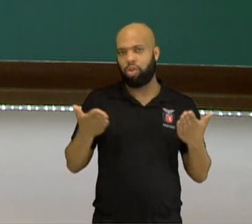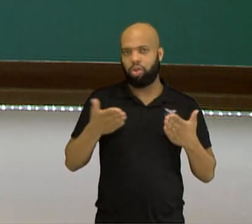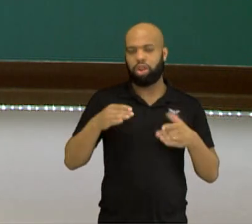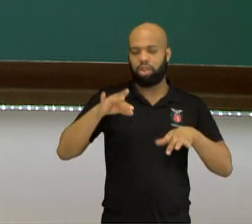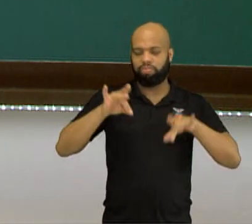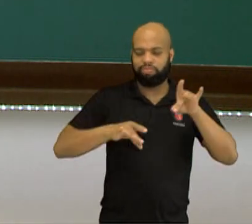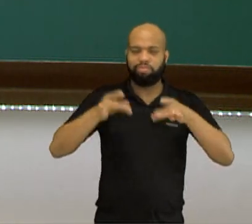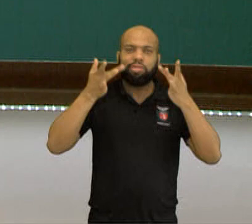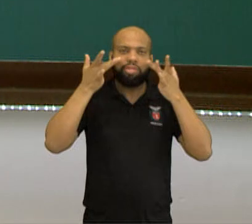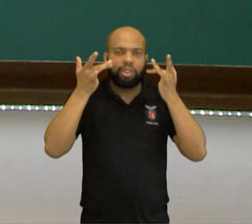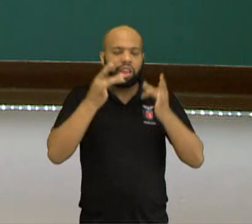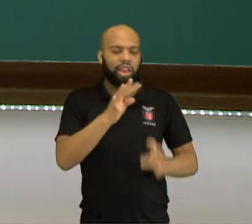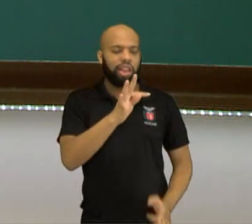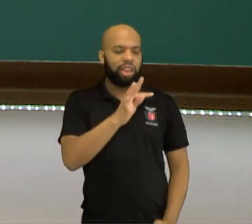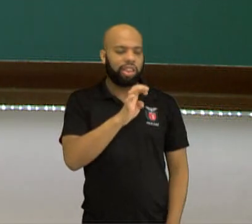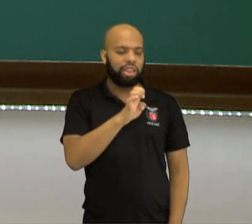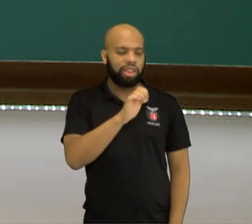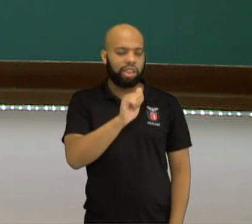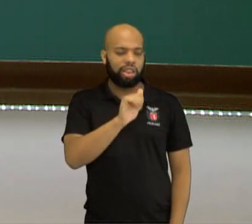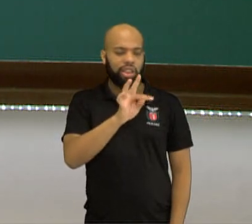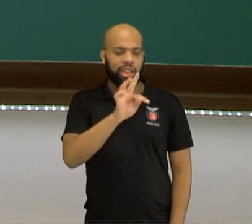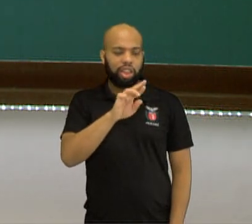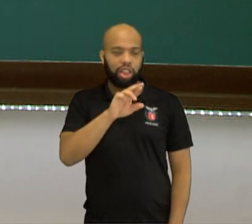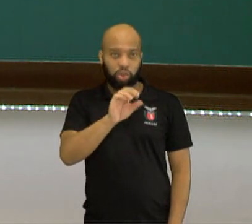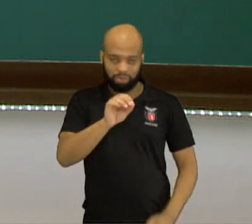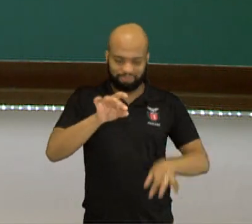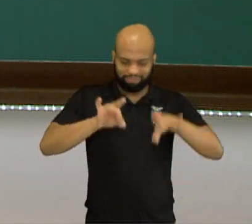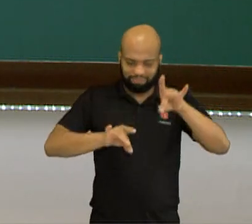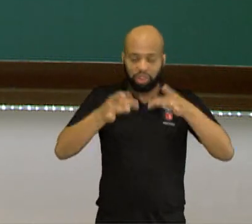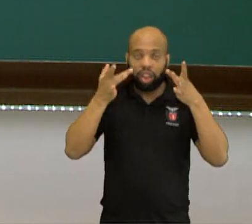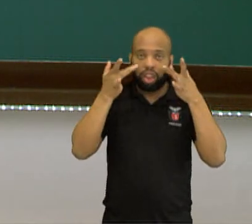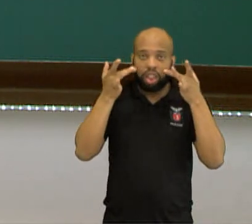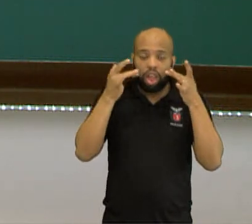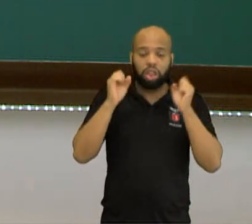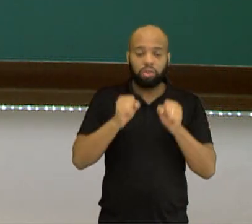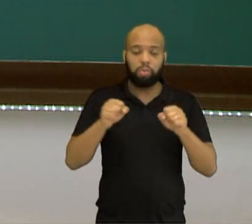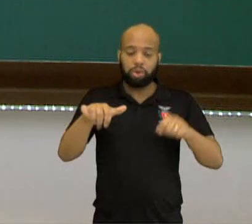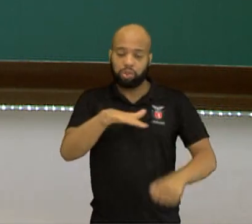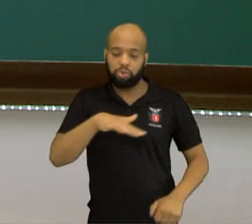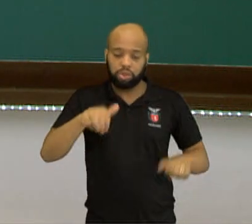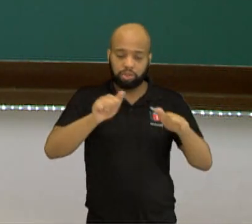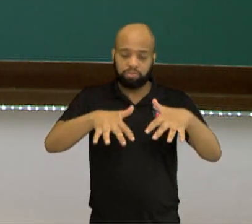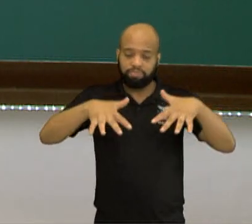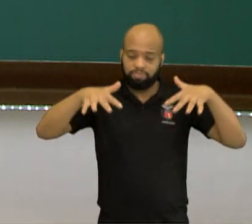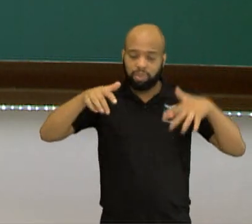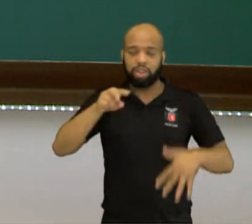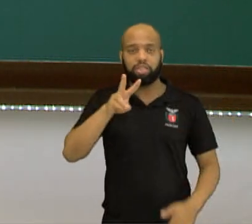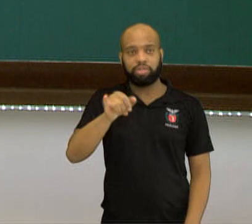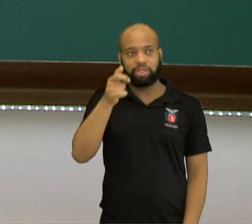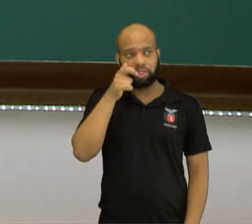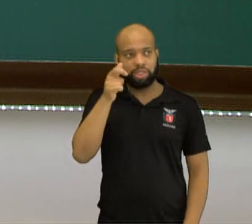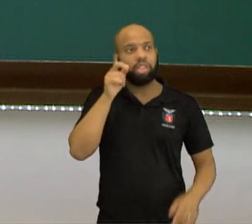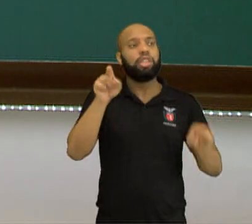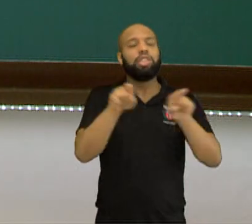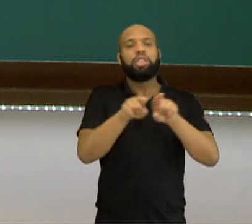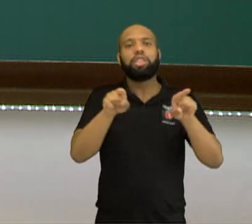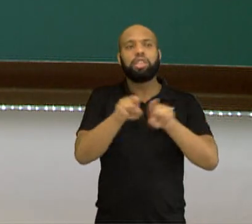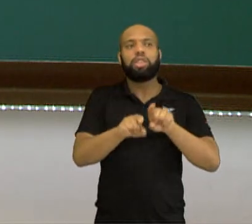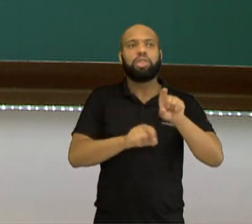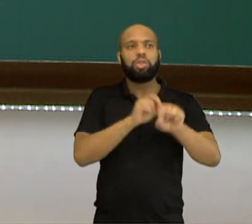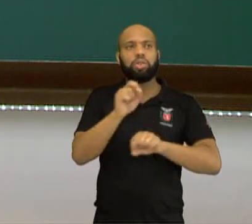espaço, né, o ambiente, o edifício, o lugar onde você vai assistir, e